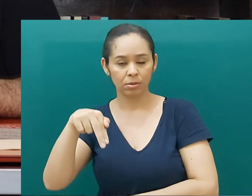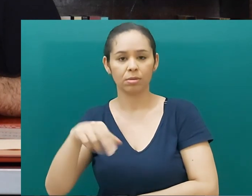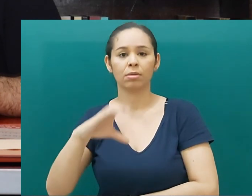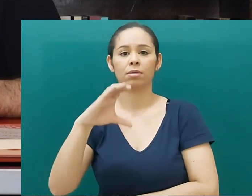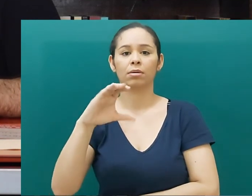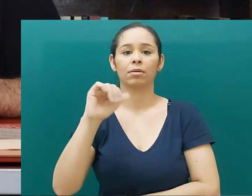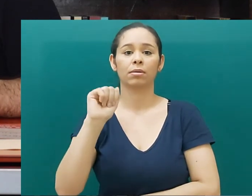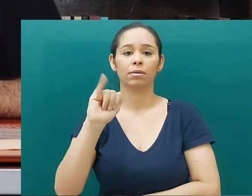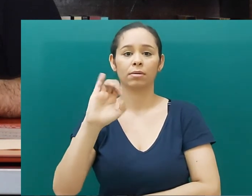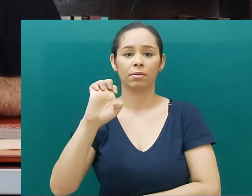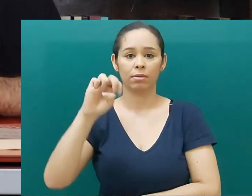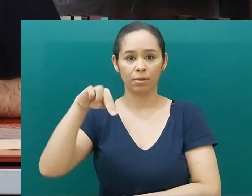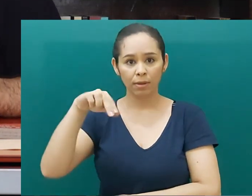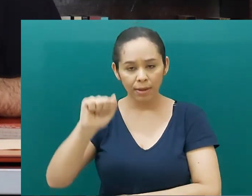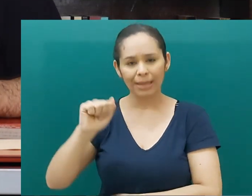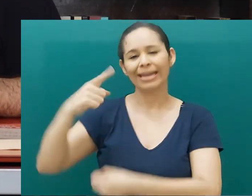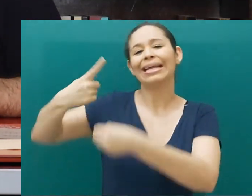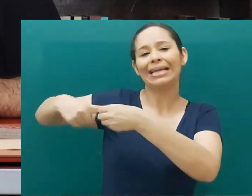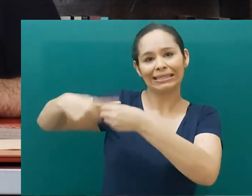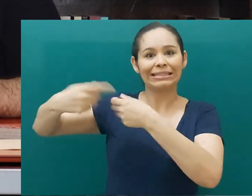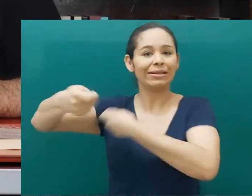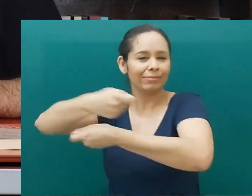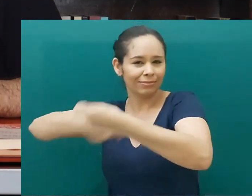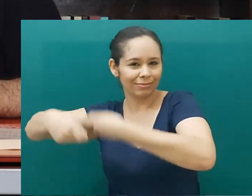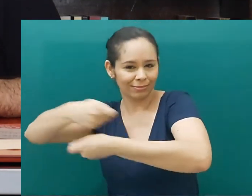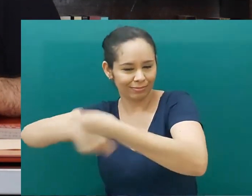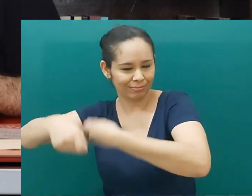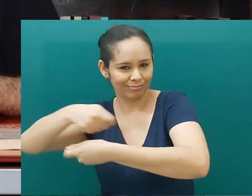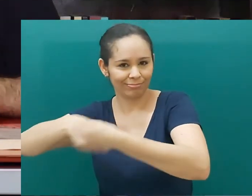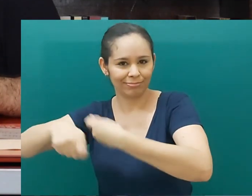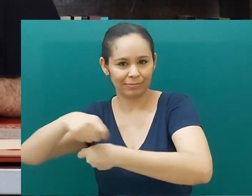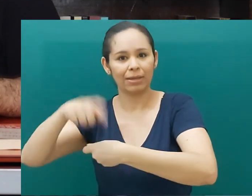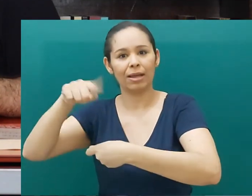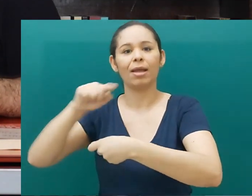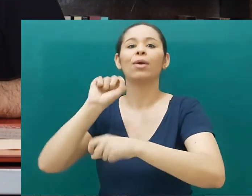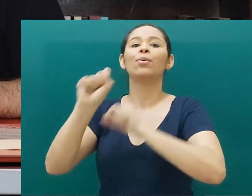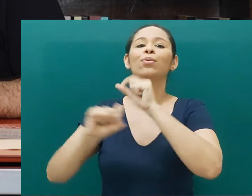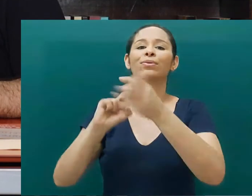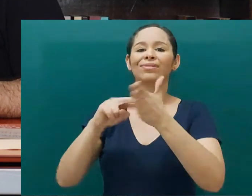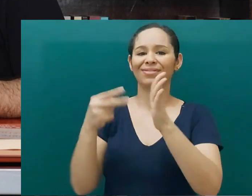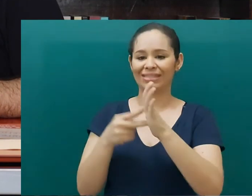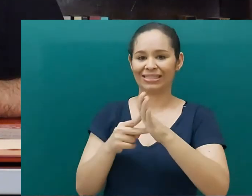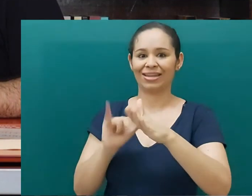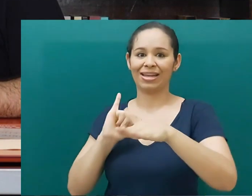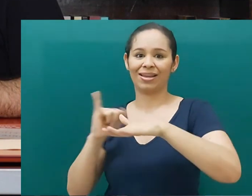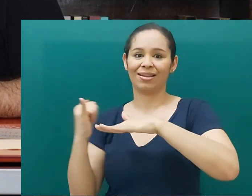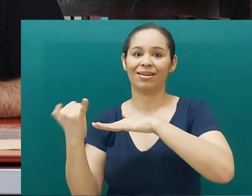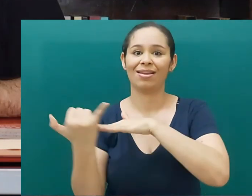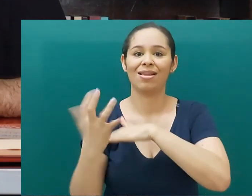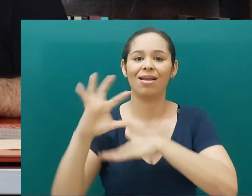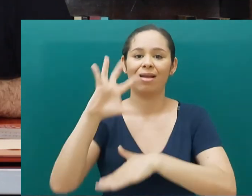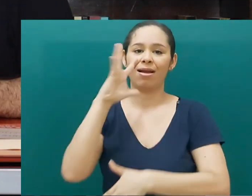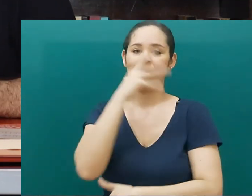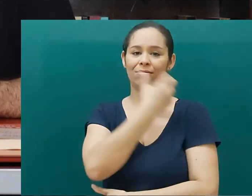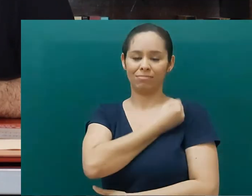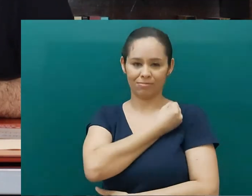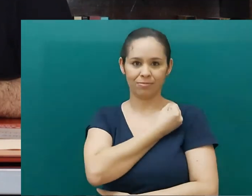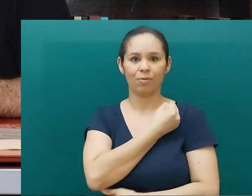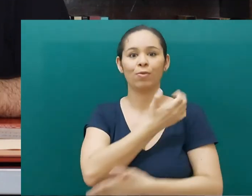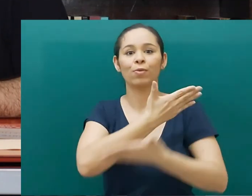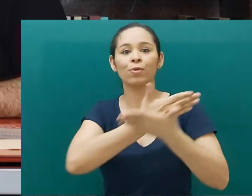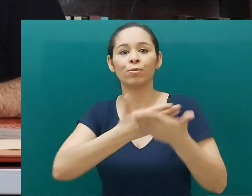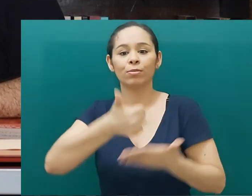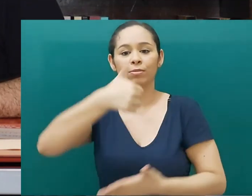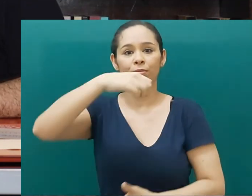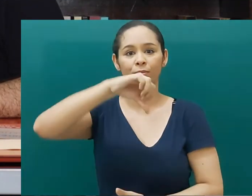Cayenne e a mais famosa na Ile de Salut, né, Ilha da Salvação. Essas prisões duraram de